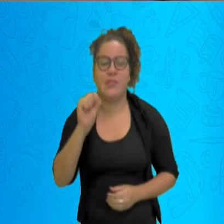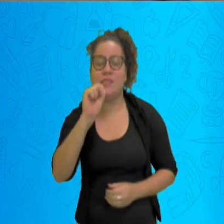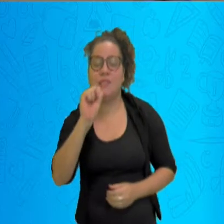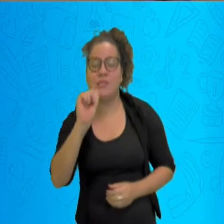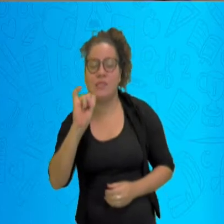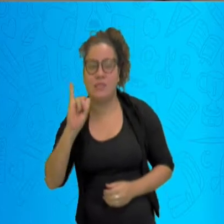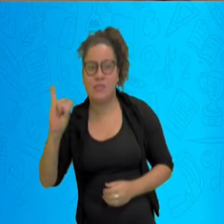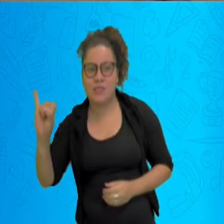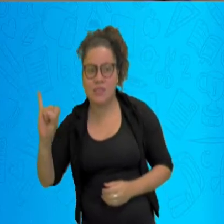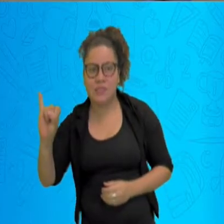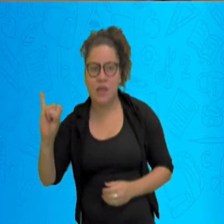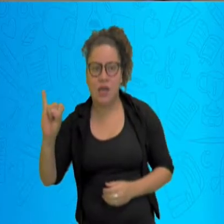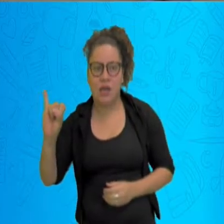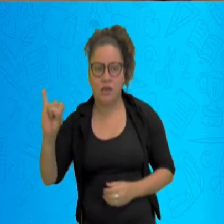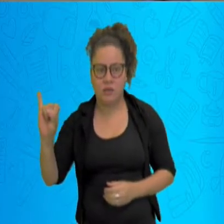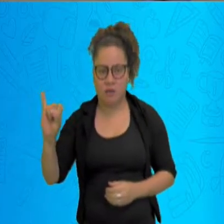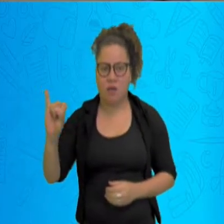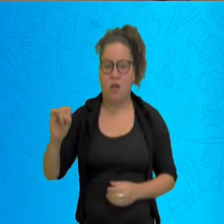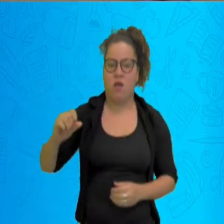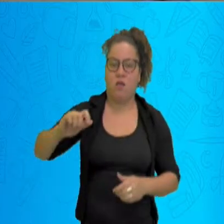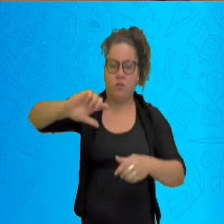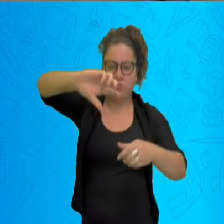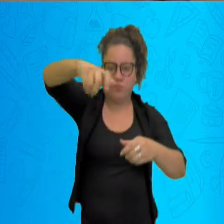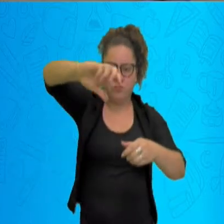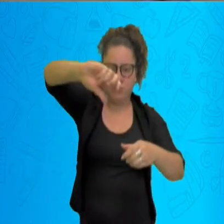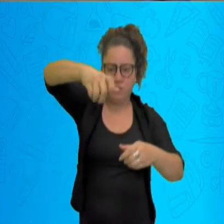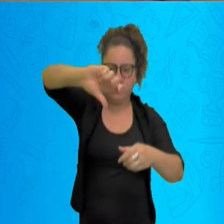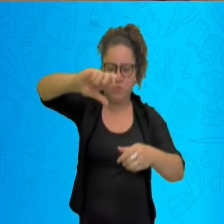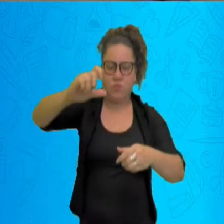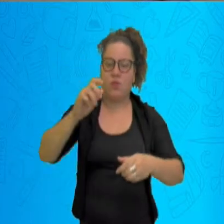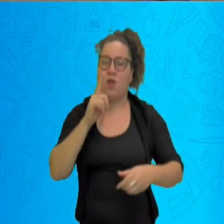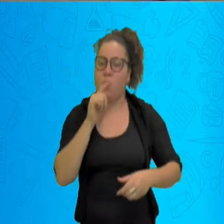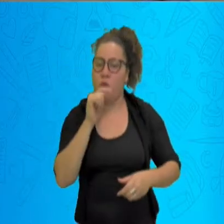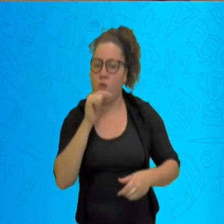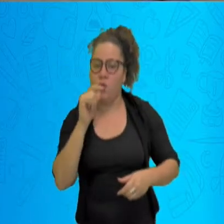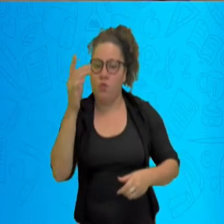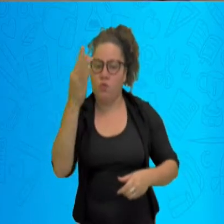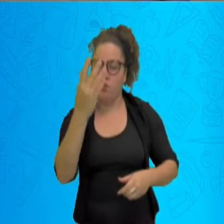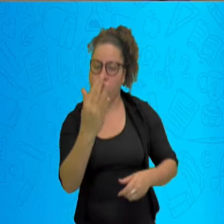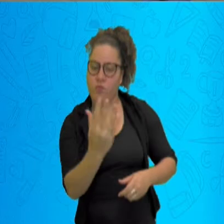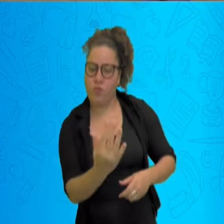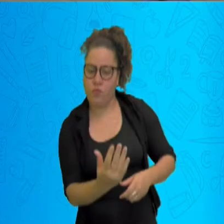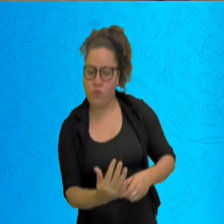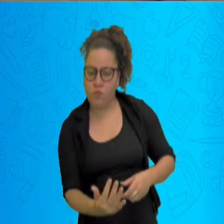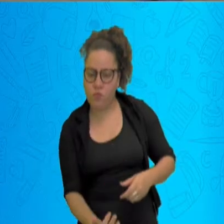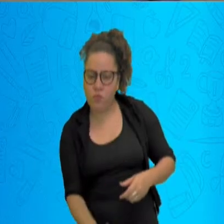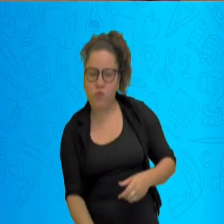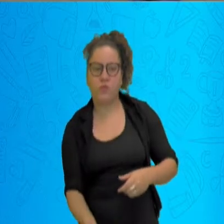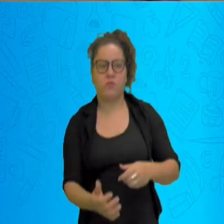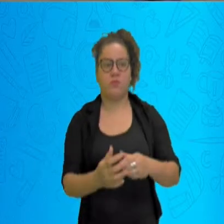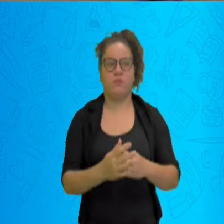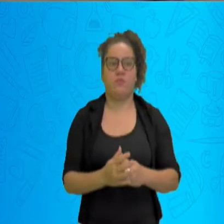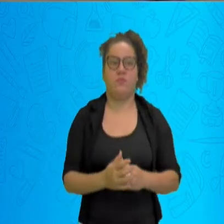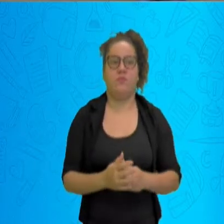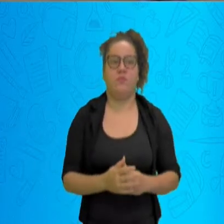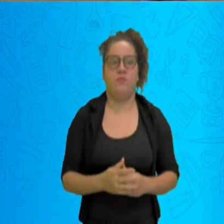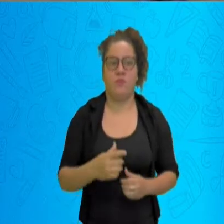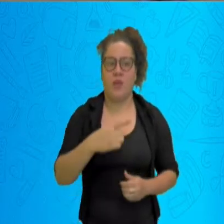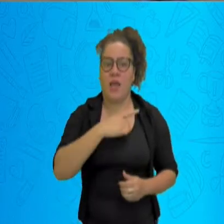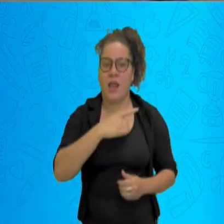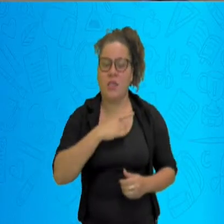água está jorrando da torneira e ela vai descer pelo ralo, ela já tem